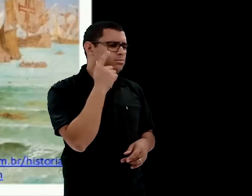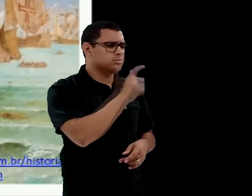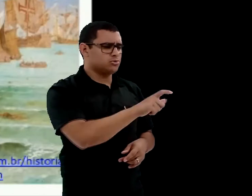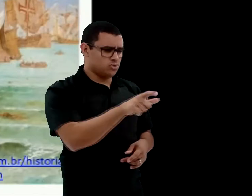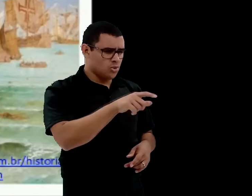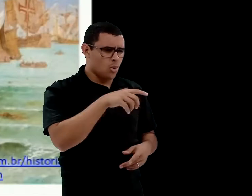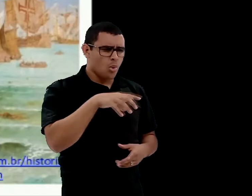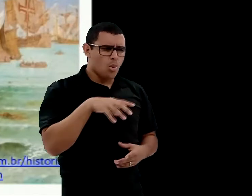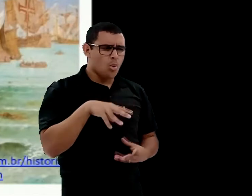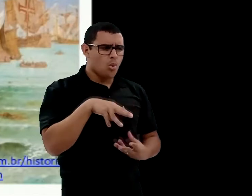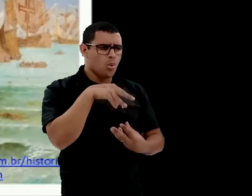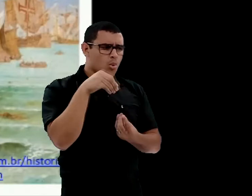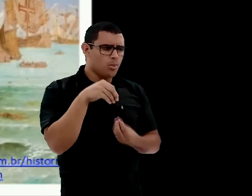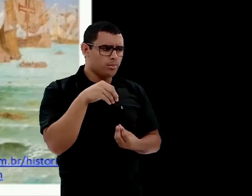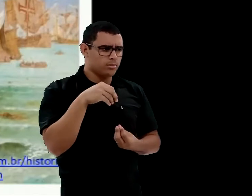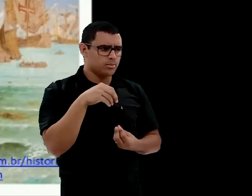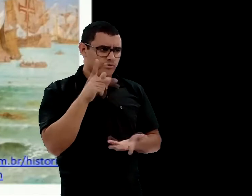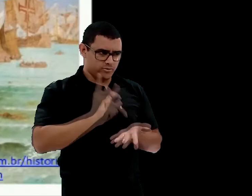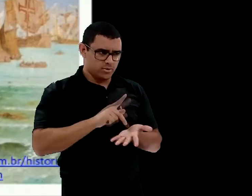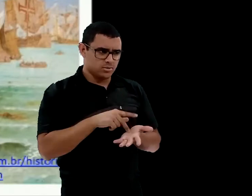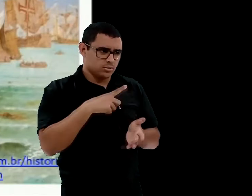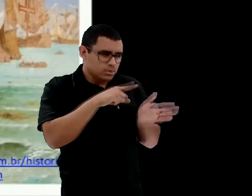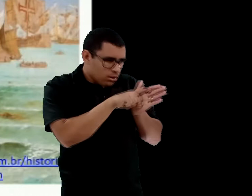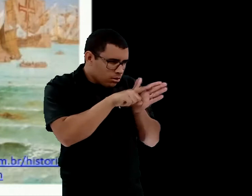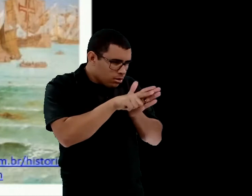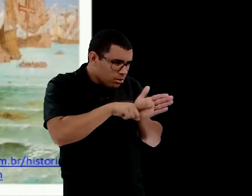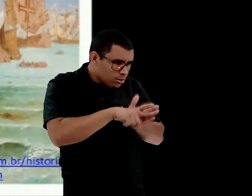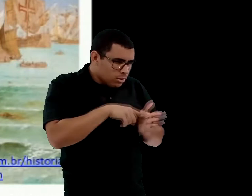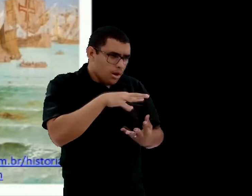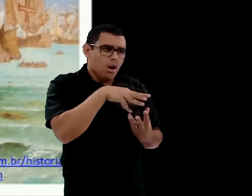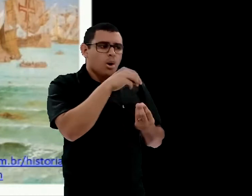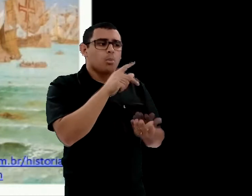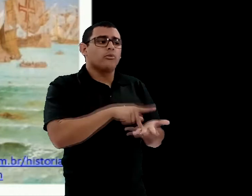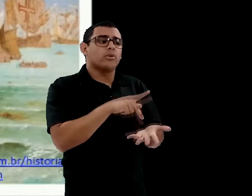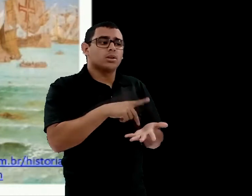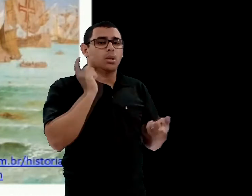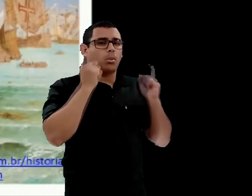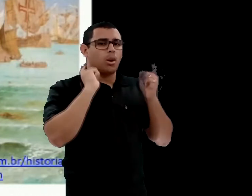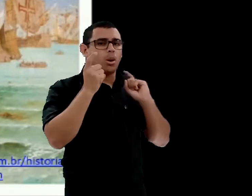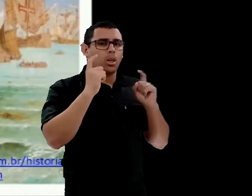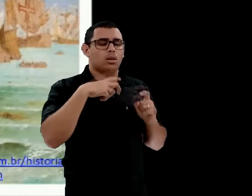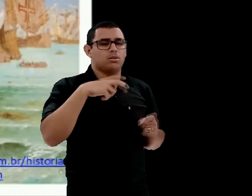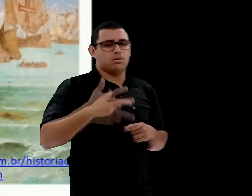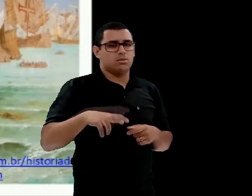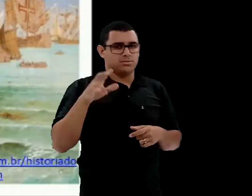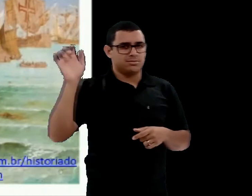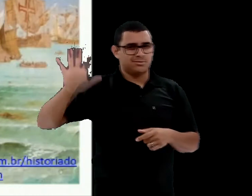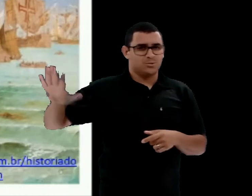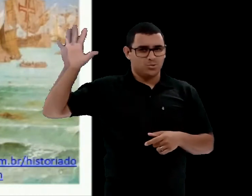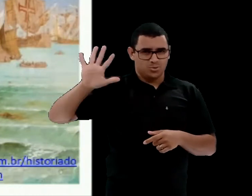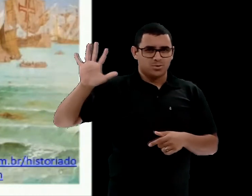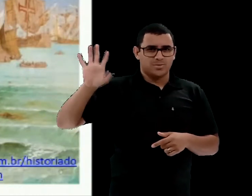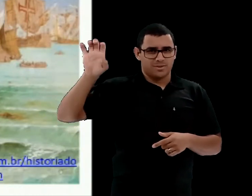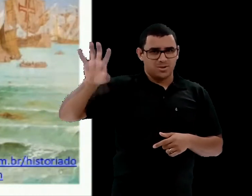mesmo duvidaram se eles eram humanos ou não. Houve uma investigação para ver se tinham alma, alguma coisa assim, debates entre os